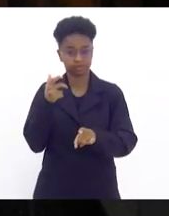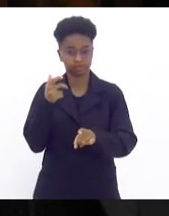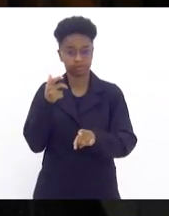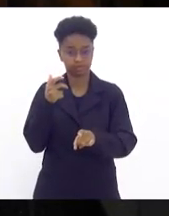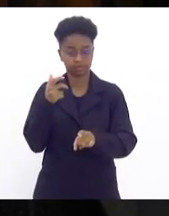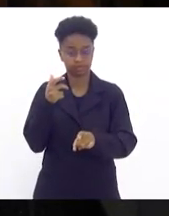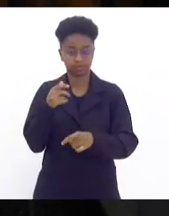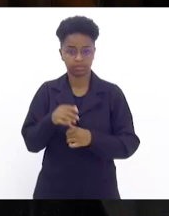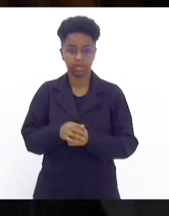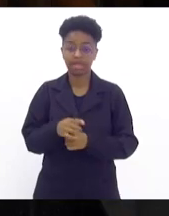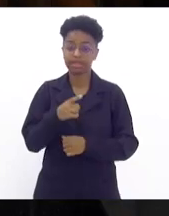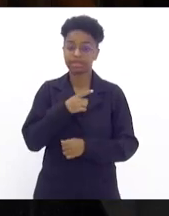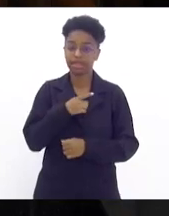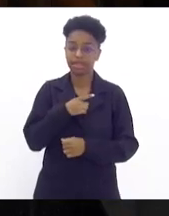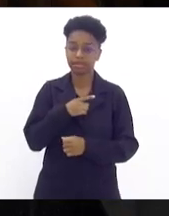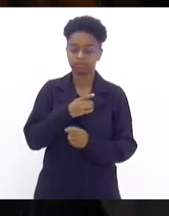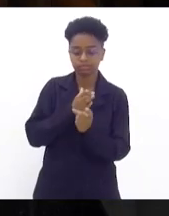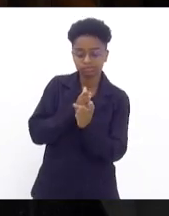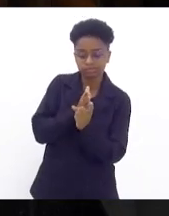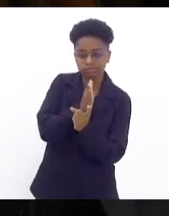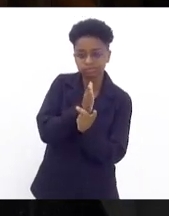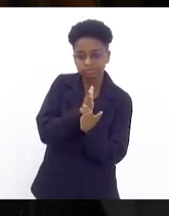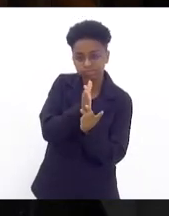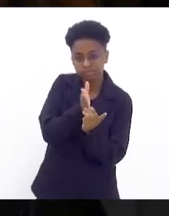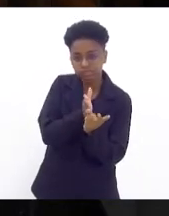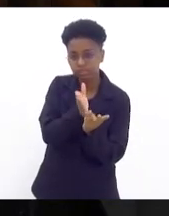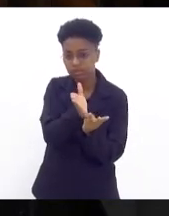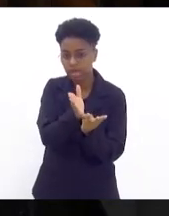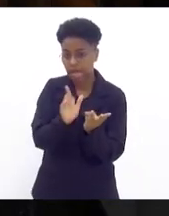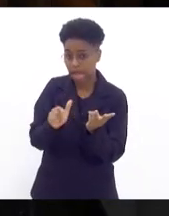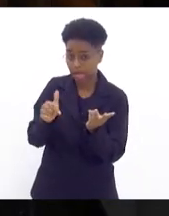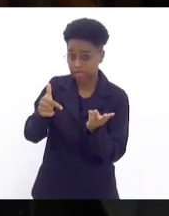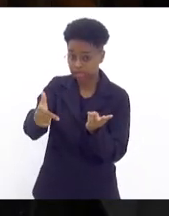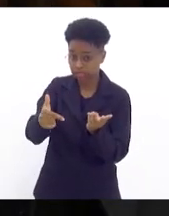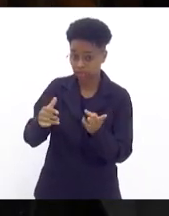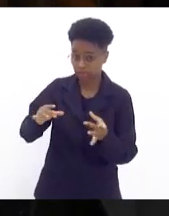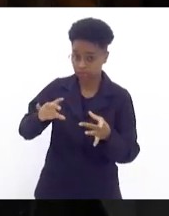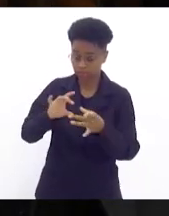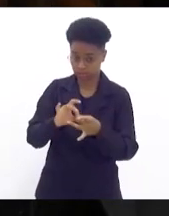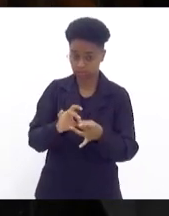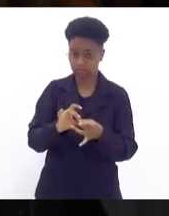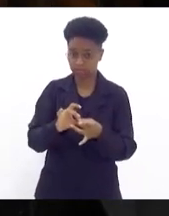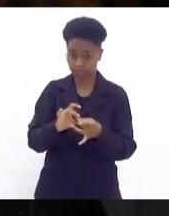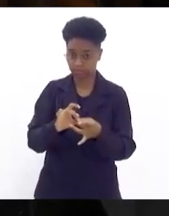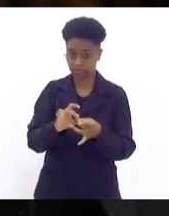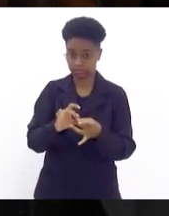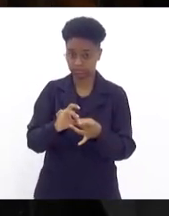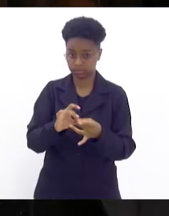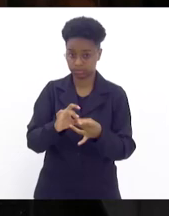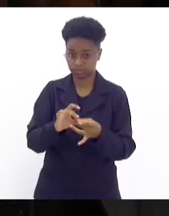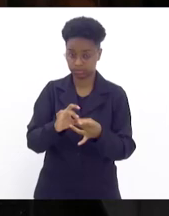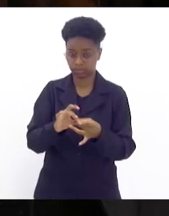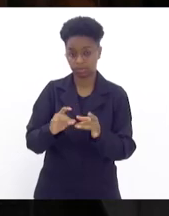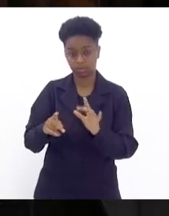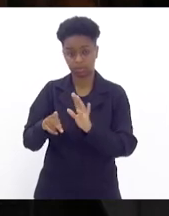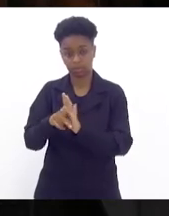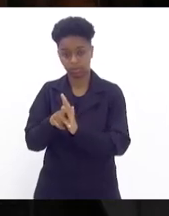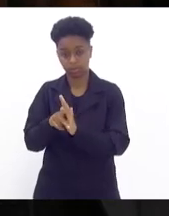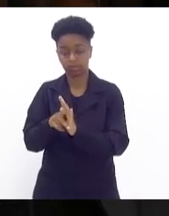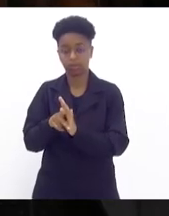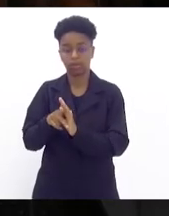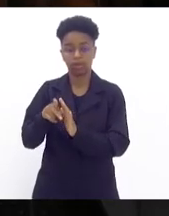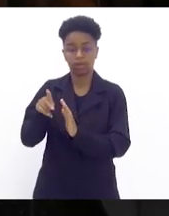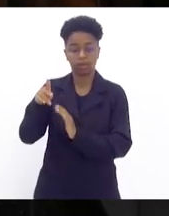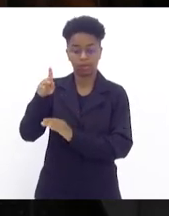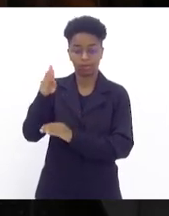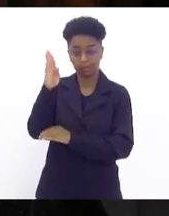que tem aí três linhas de atuação conjunta da União estados e